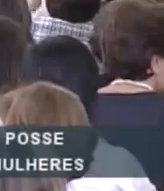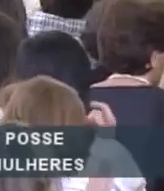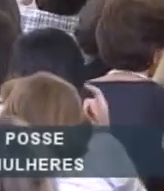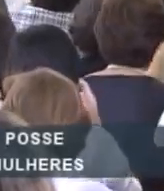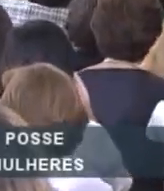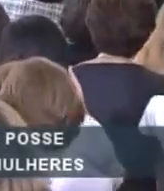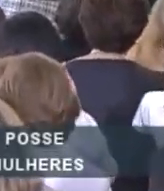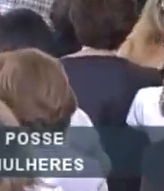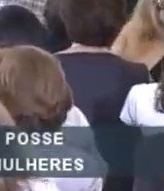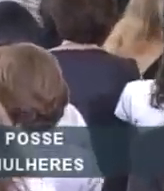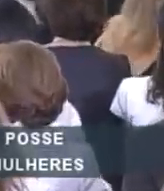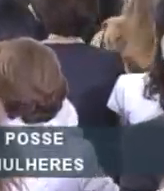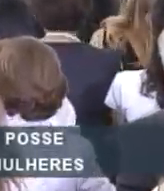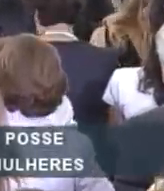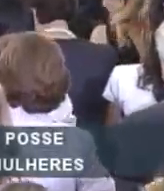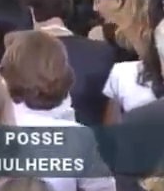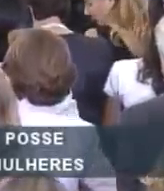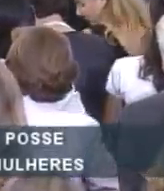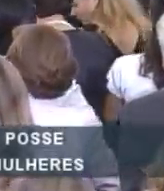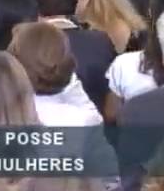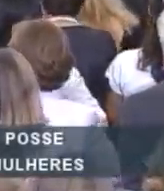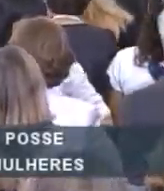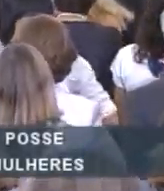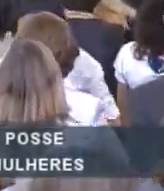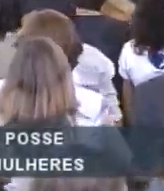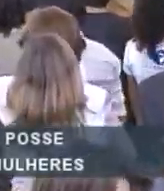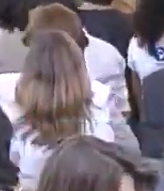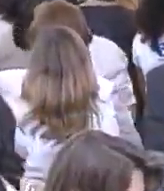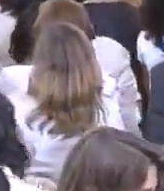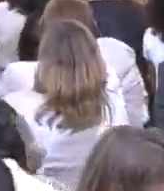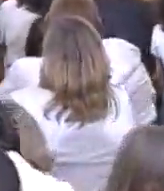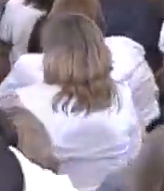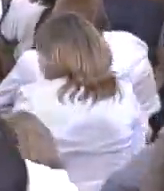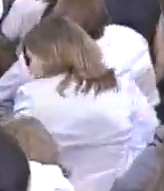Com a palavra, a senhora presidenta da República, Dilma Rousseff.